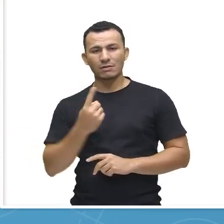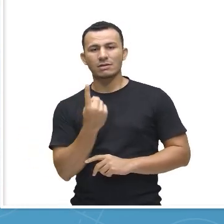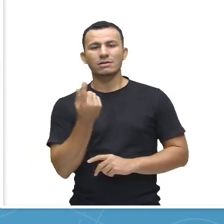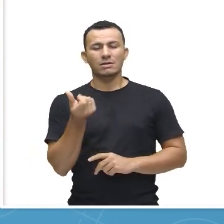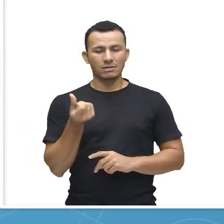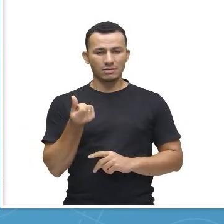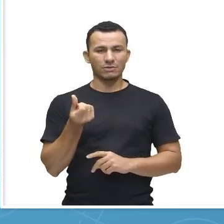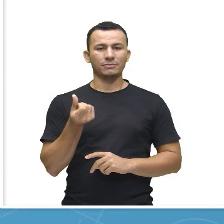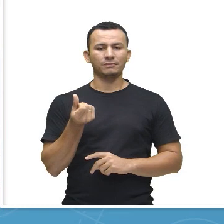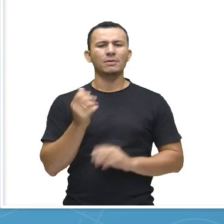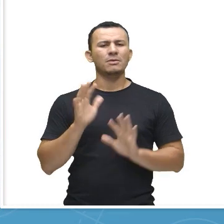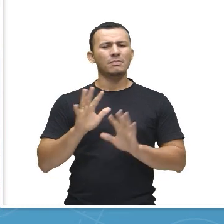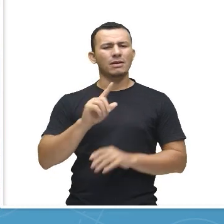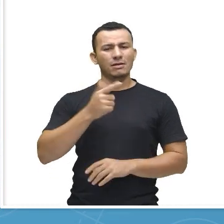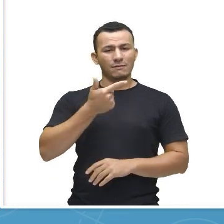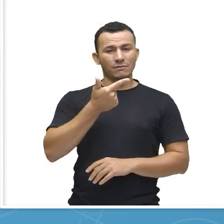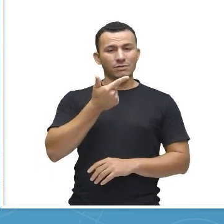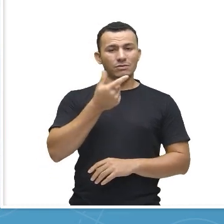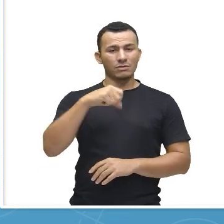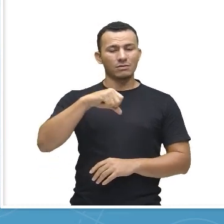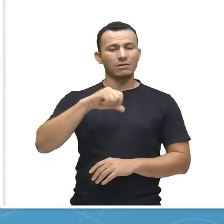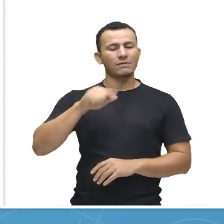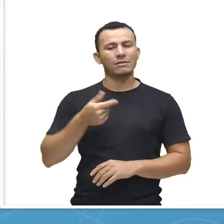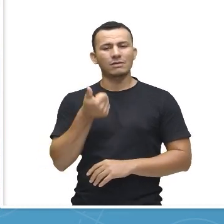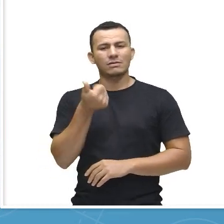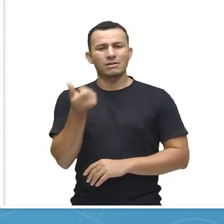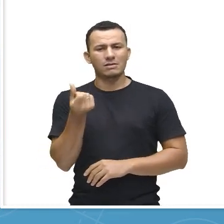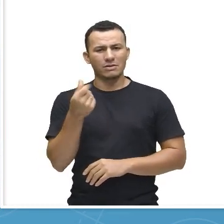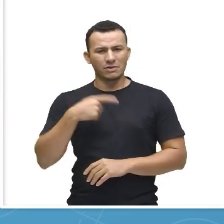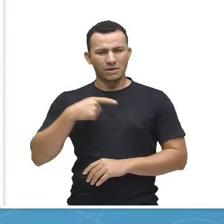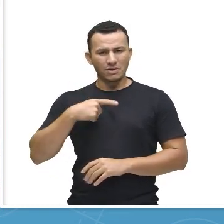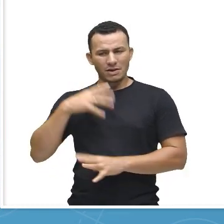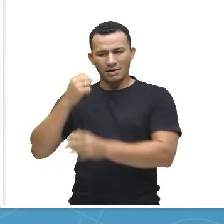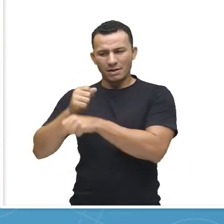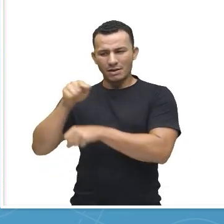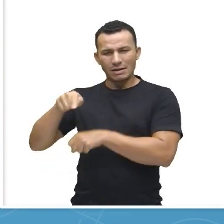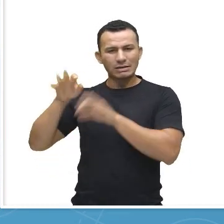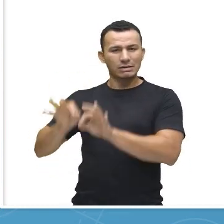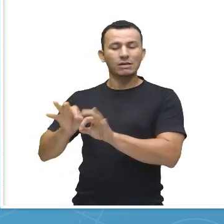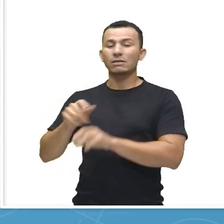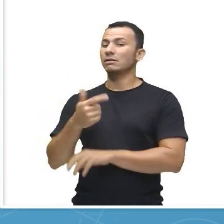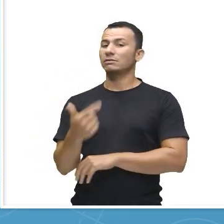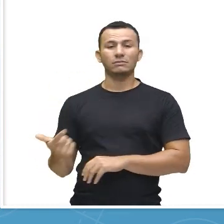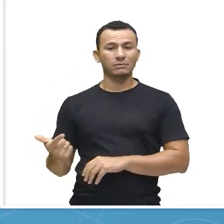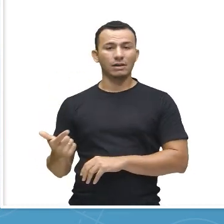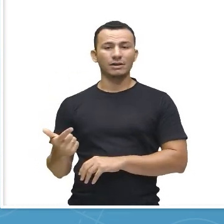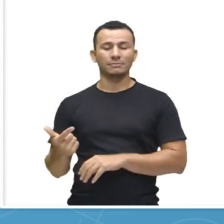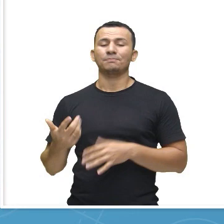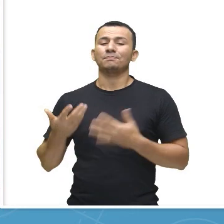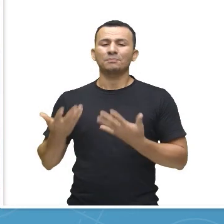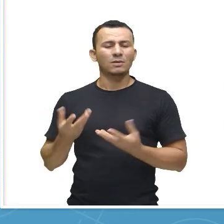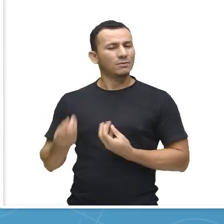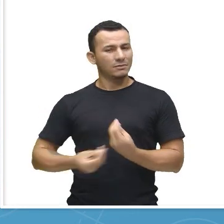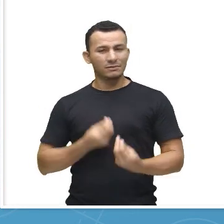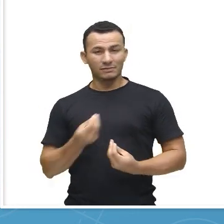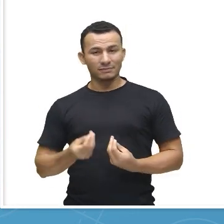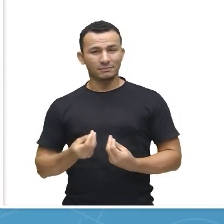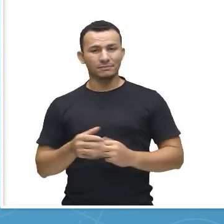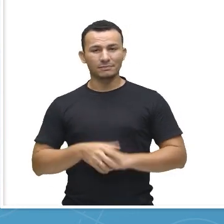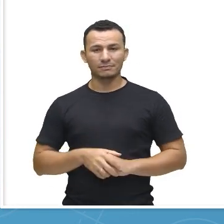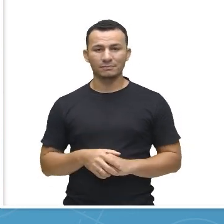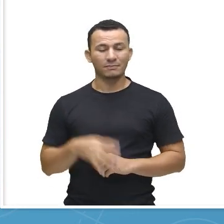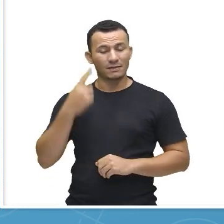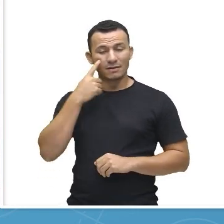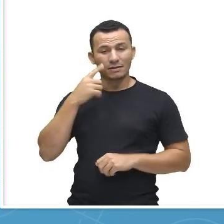29,16. Só que 29,16 não tem raiz quadrada exata. Então, para isso, galera, a gente vai ter que fazer o